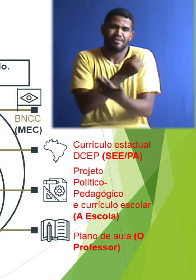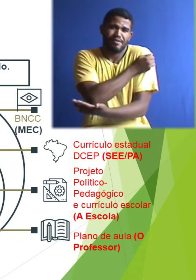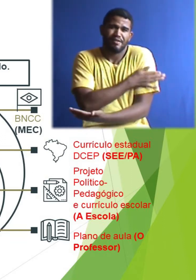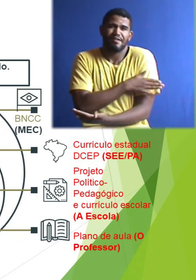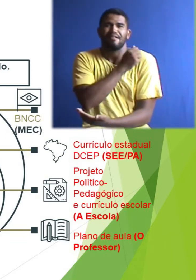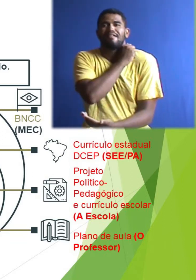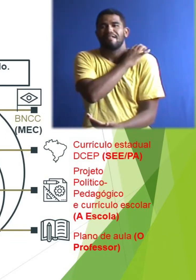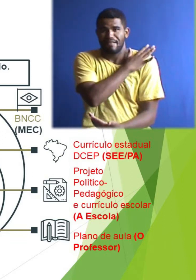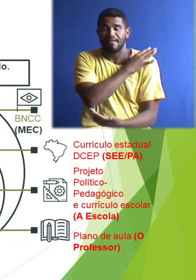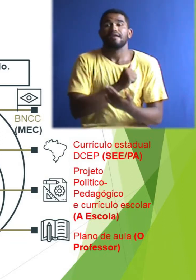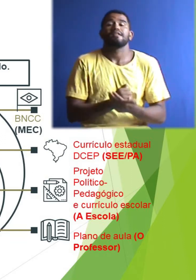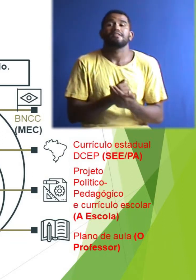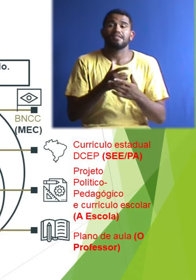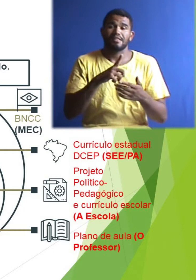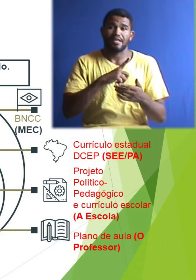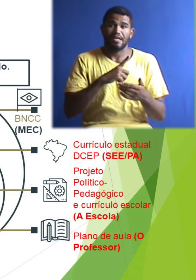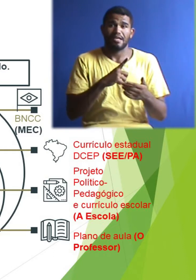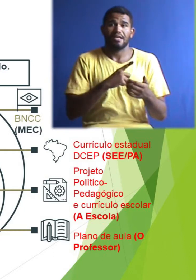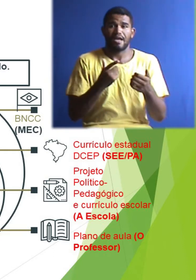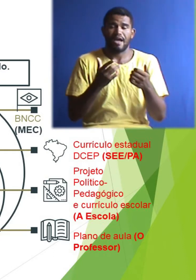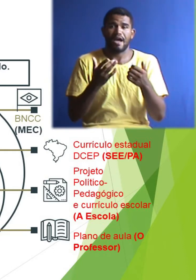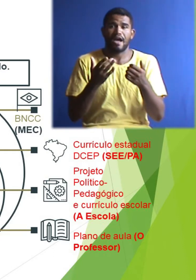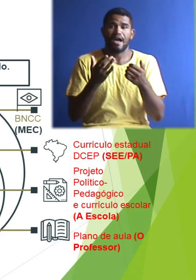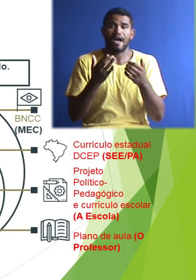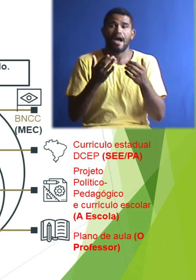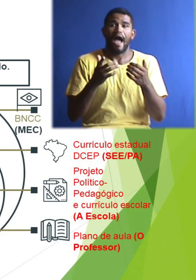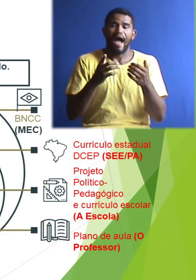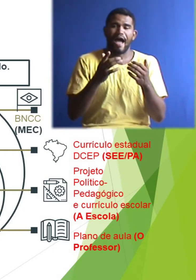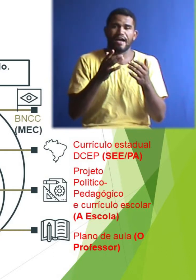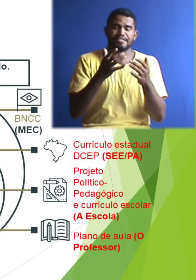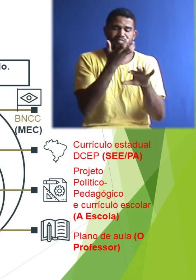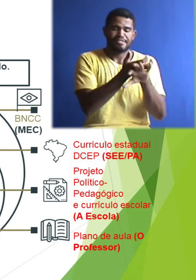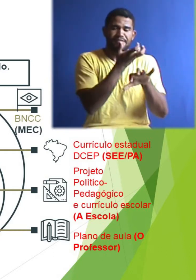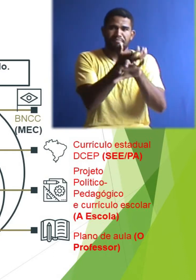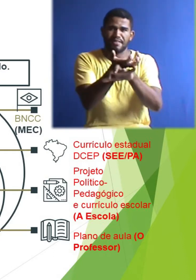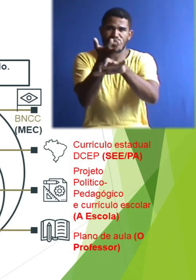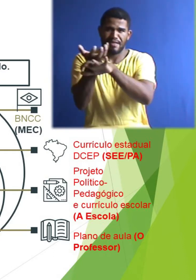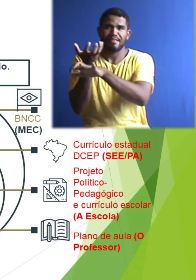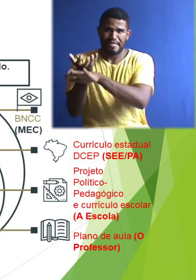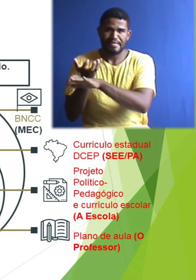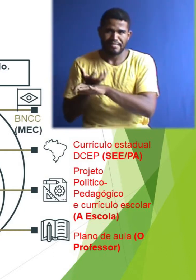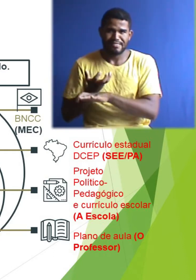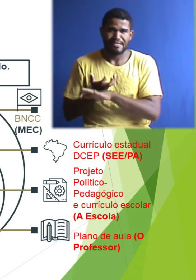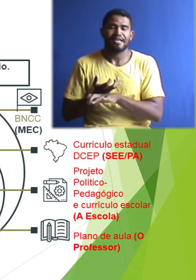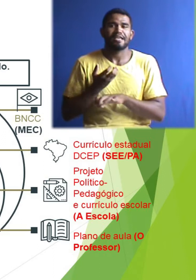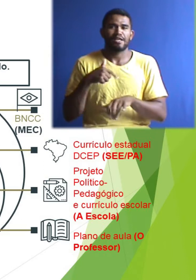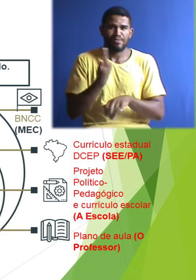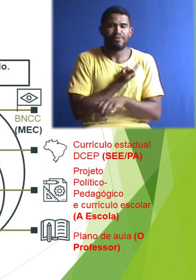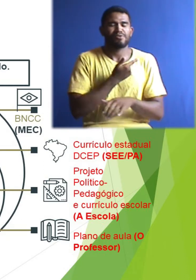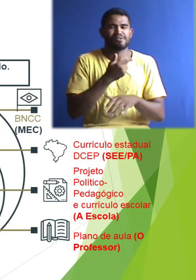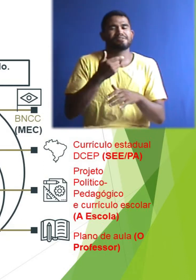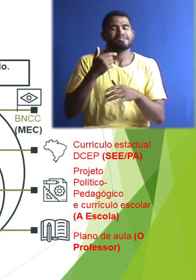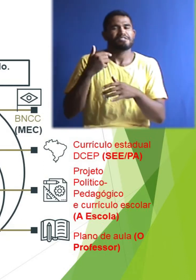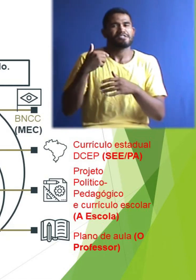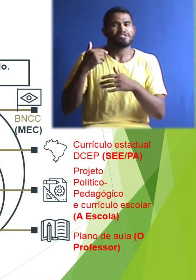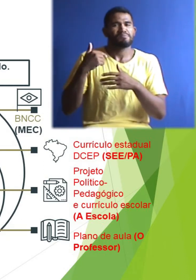subdivisão ainda segurada na divisão canônica de disciplinas, que é o que a gente passou na nossa escolarização, é mais